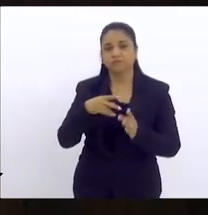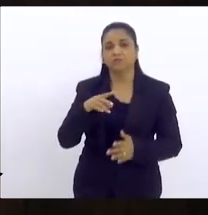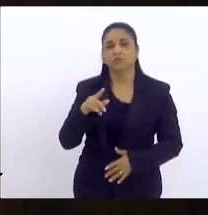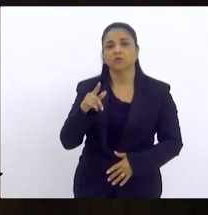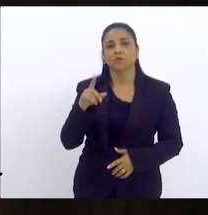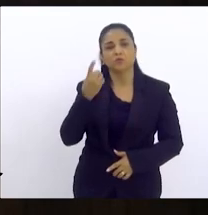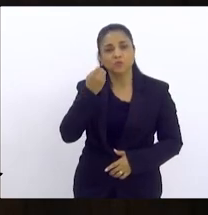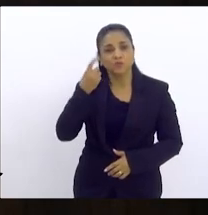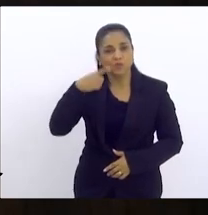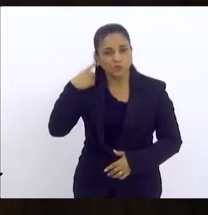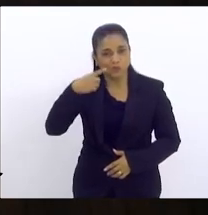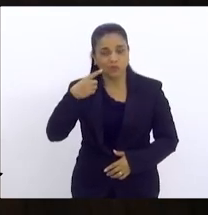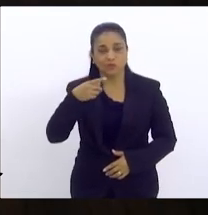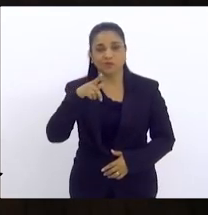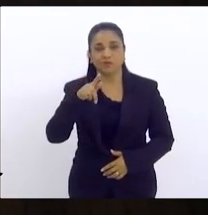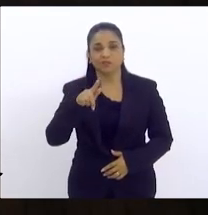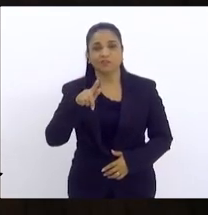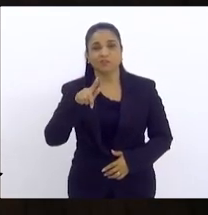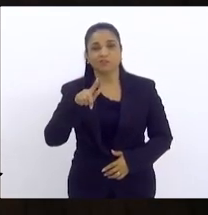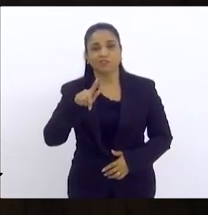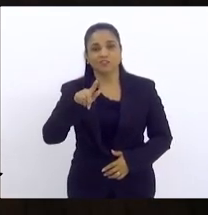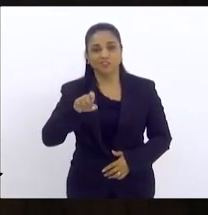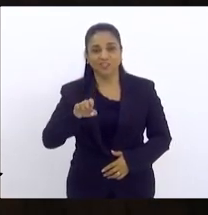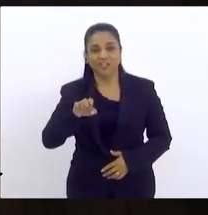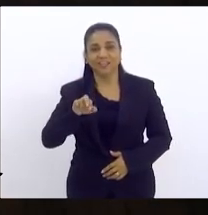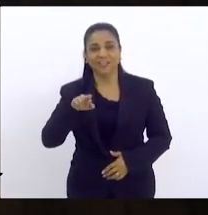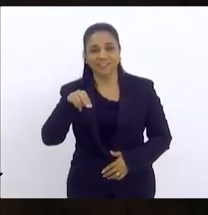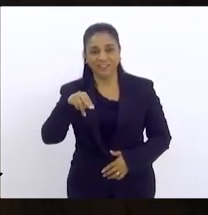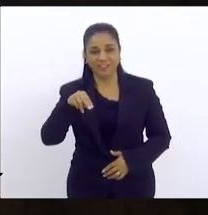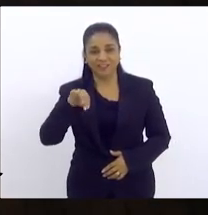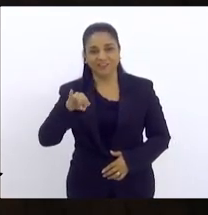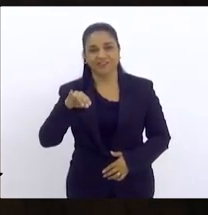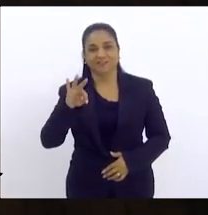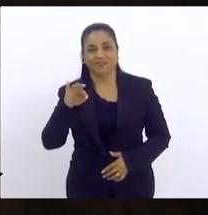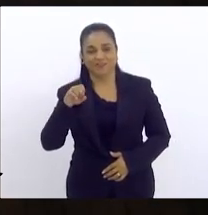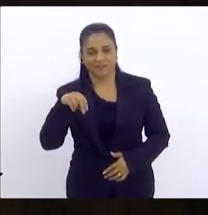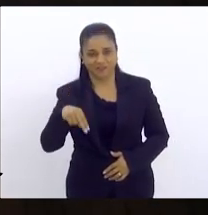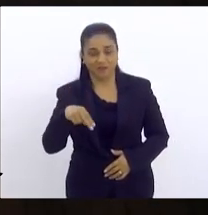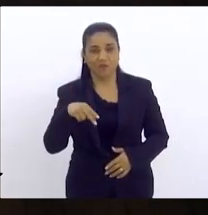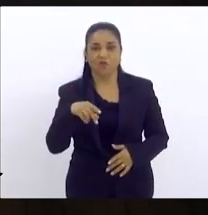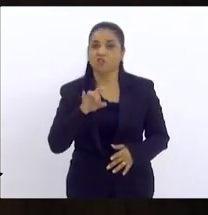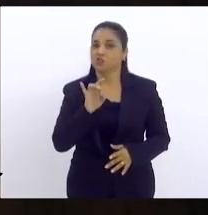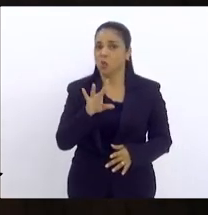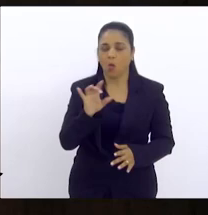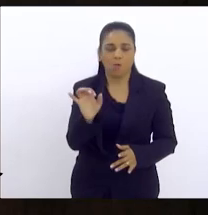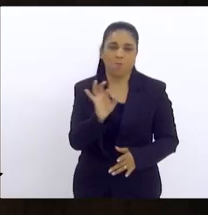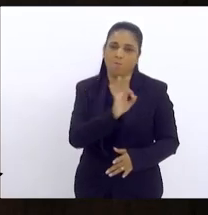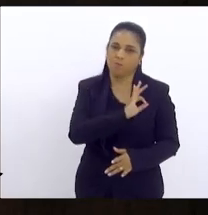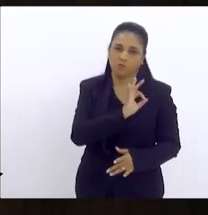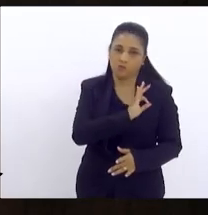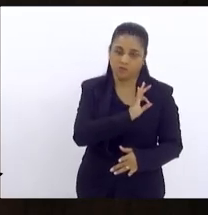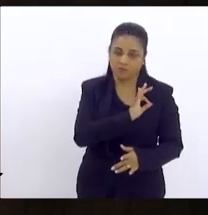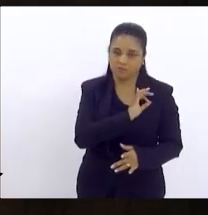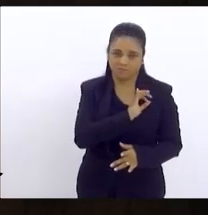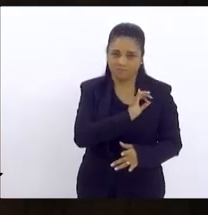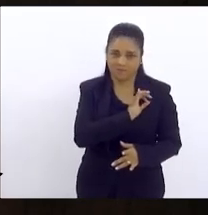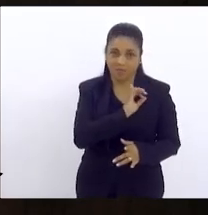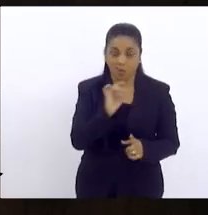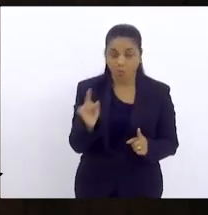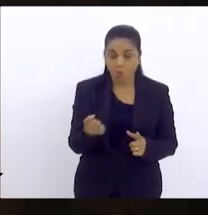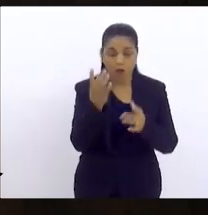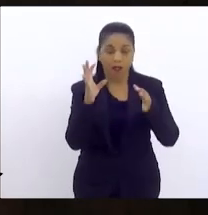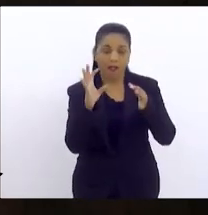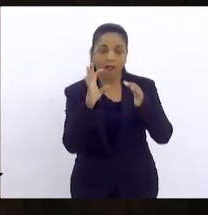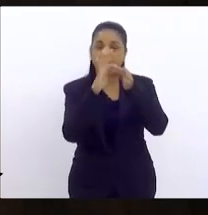realmente a segurança pública a gente costuma muito pensar só como polícia não é só com polícia polícia é um elo dessa